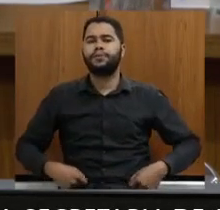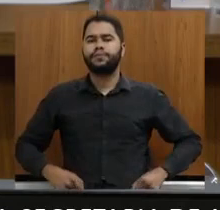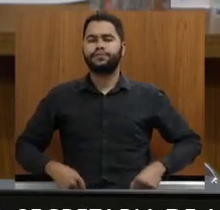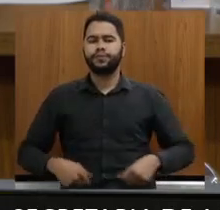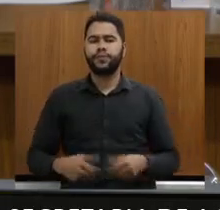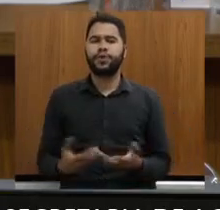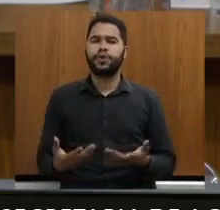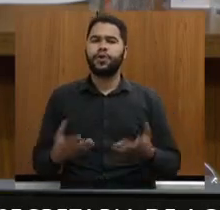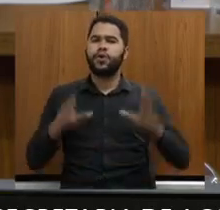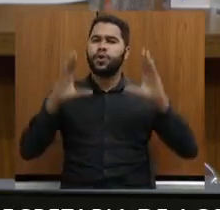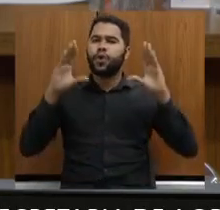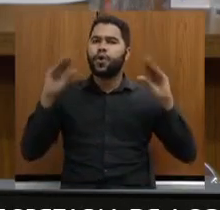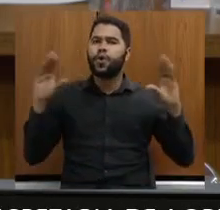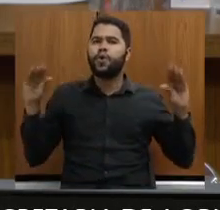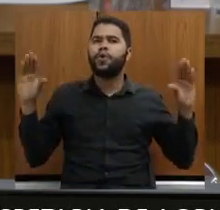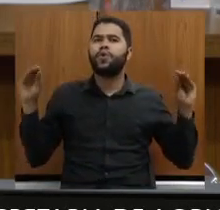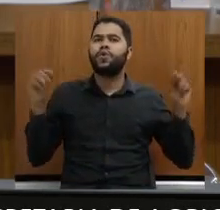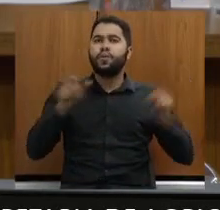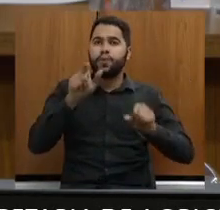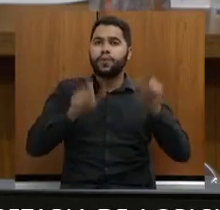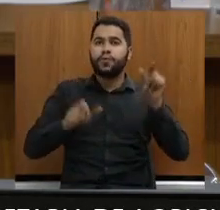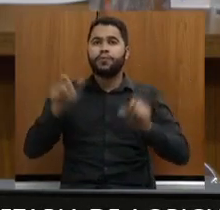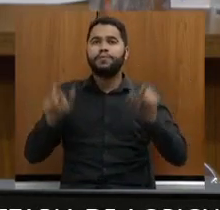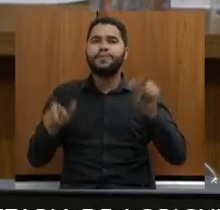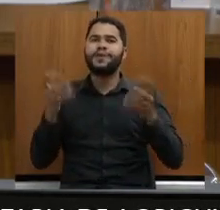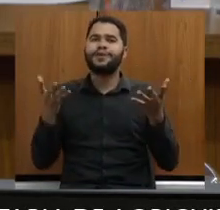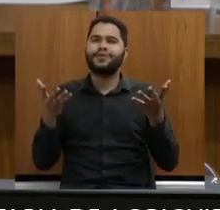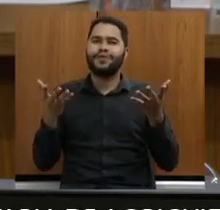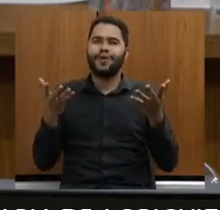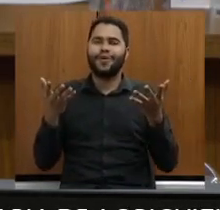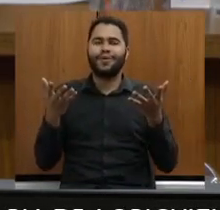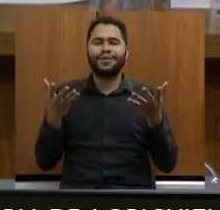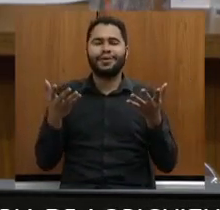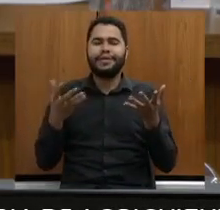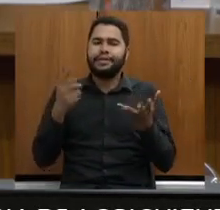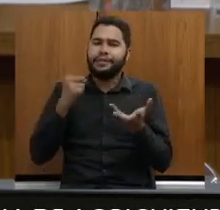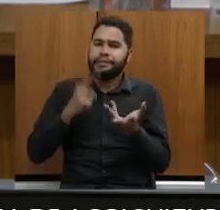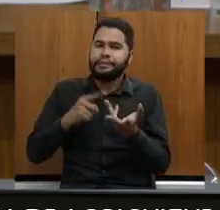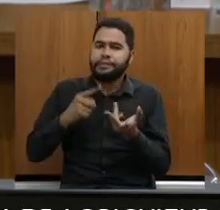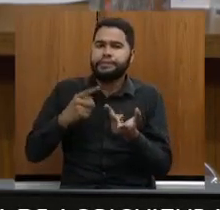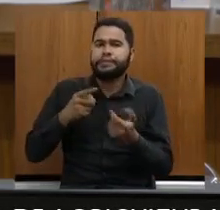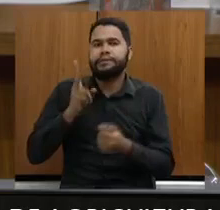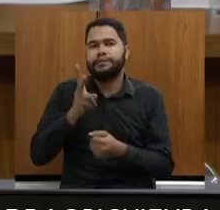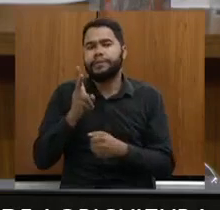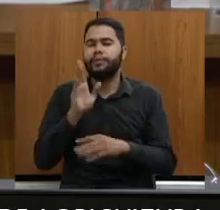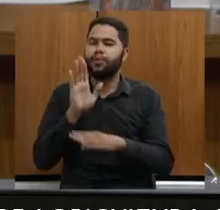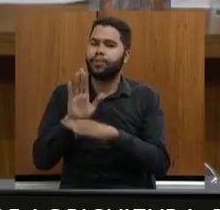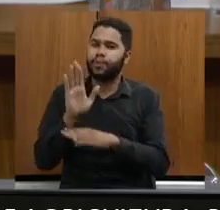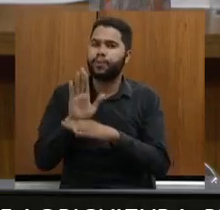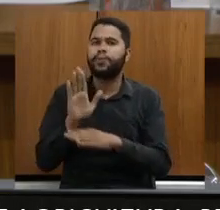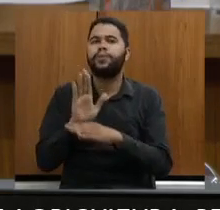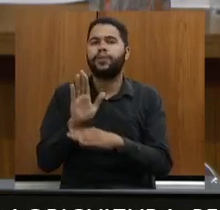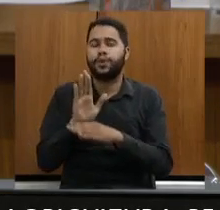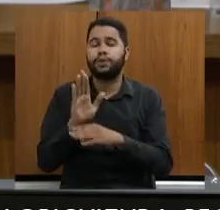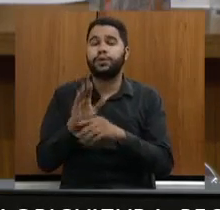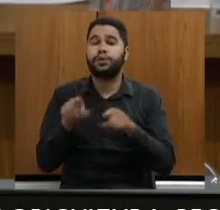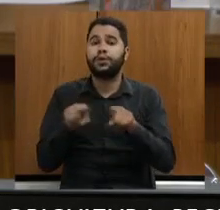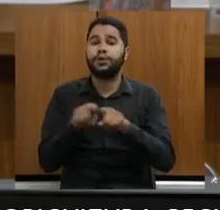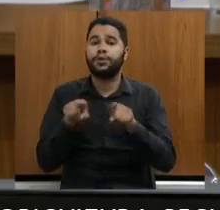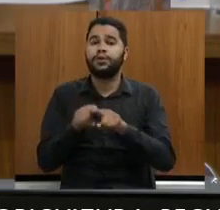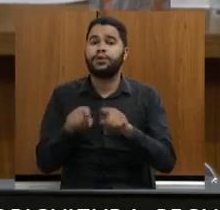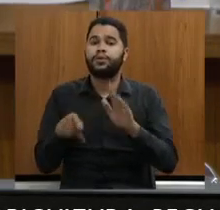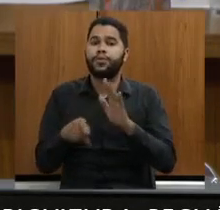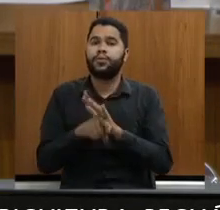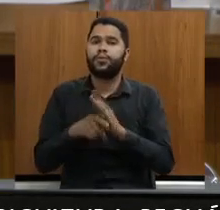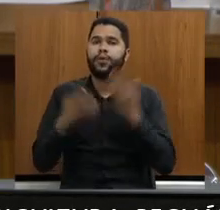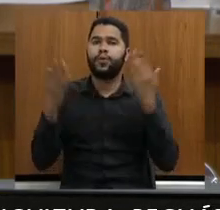do conforto psíquico das pessoas eu acho que ele dá com flor uma coisa que sempre traz nenhum benefício aí também para